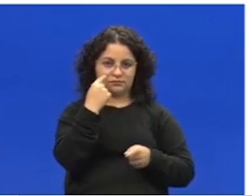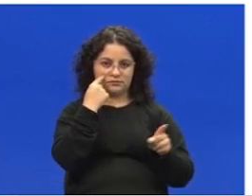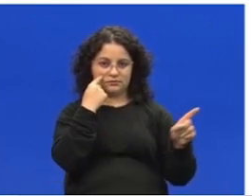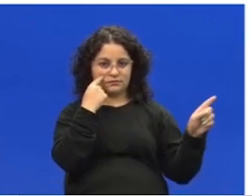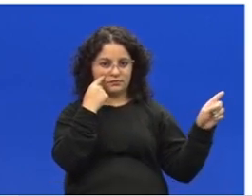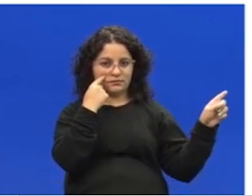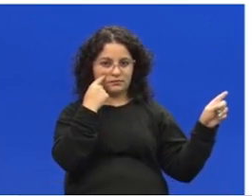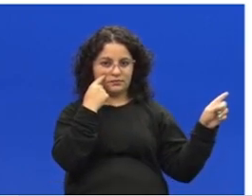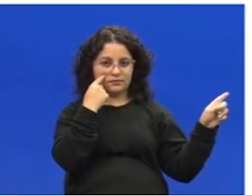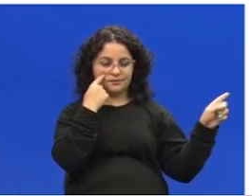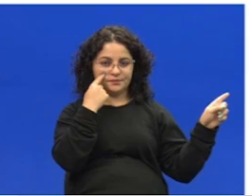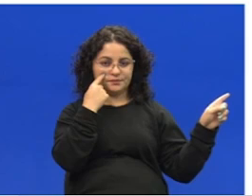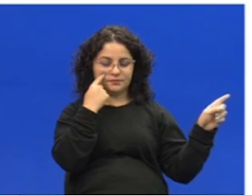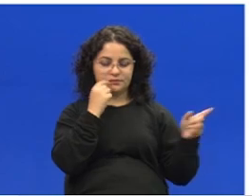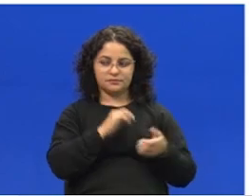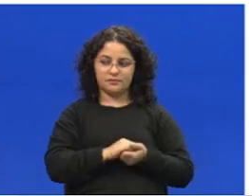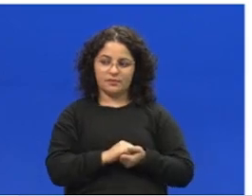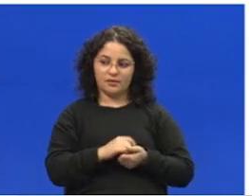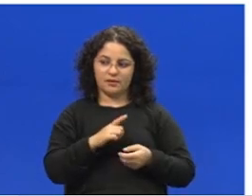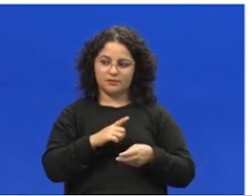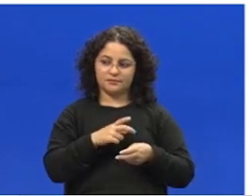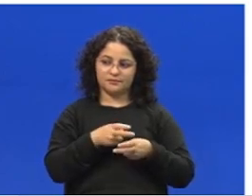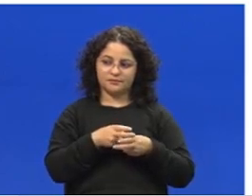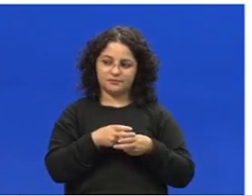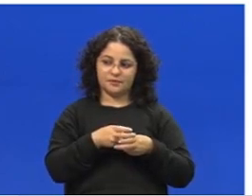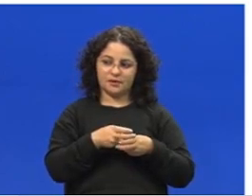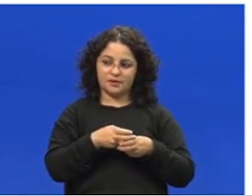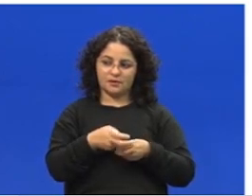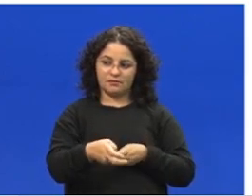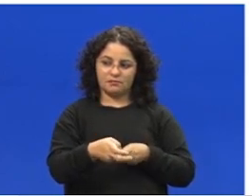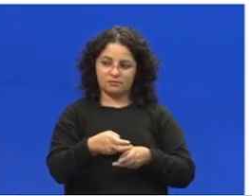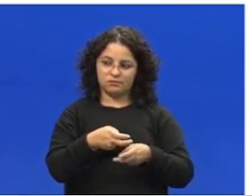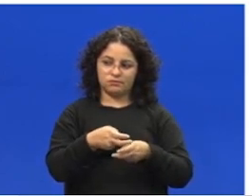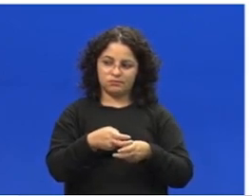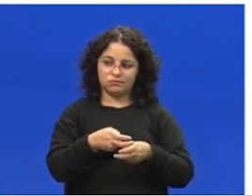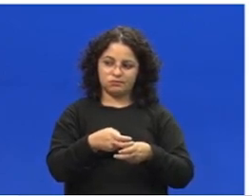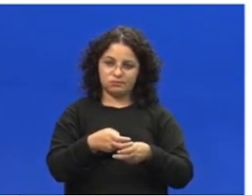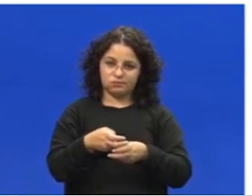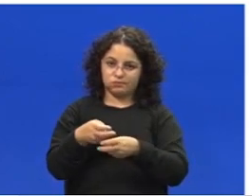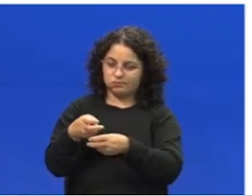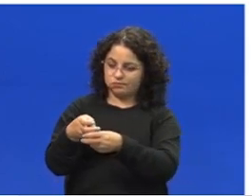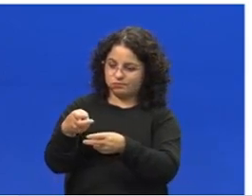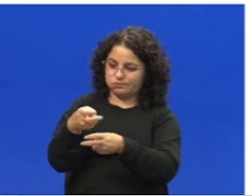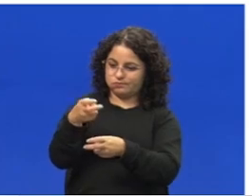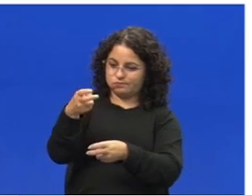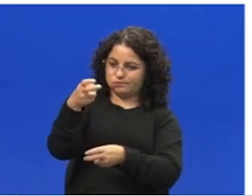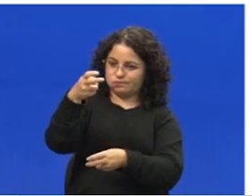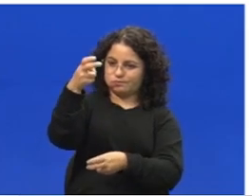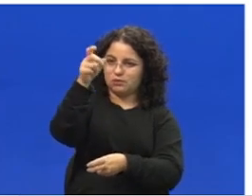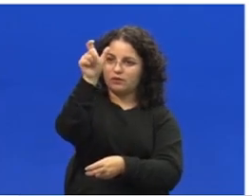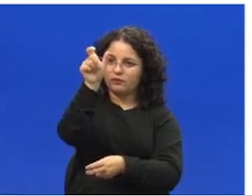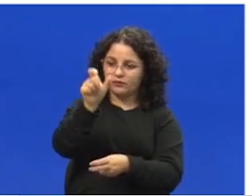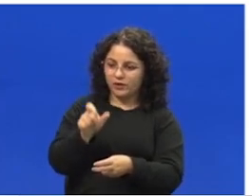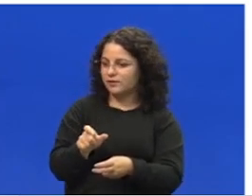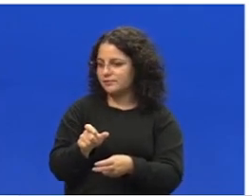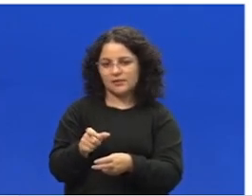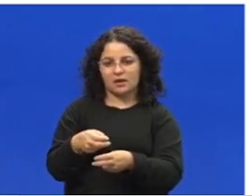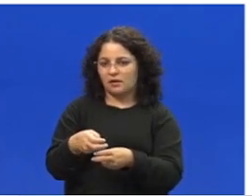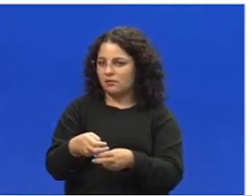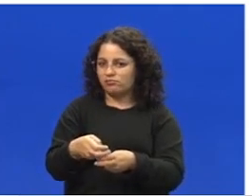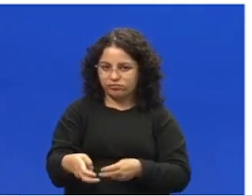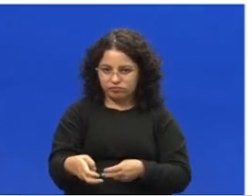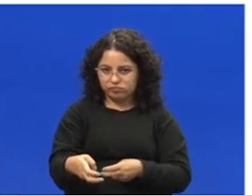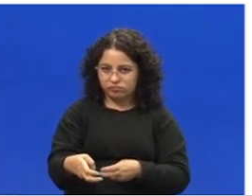eu vou observar o escorregamento. Então, eu tenho o desalinhamento deste